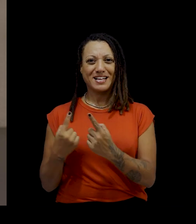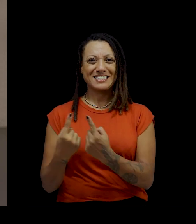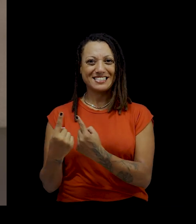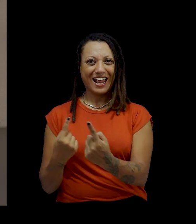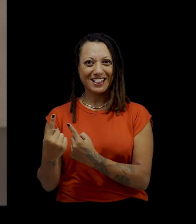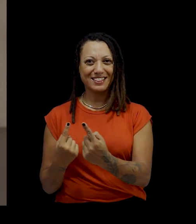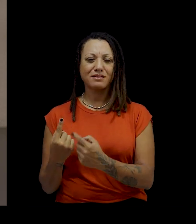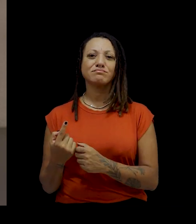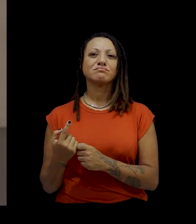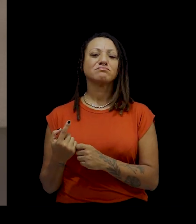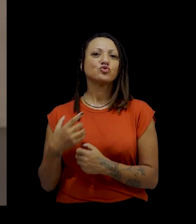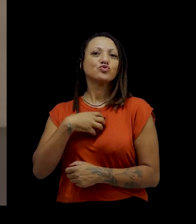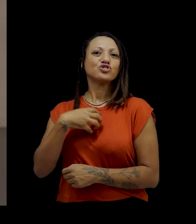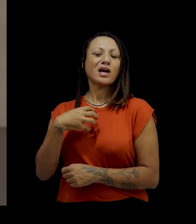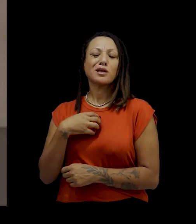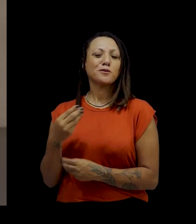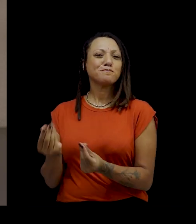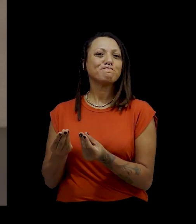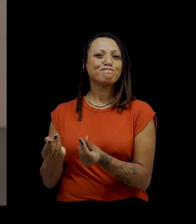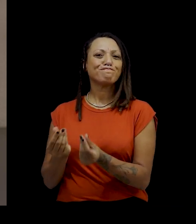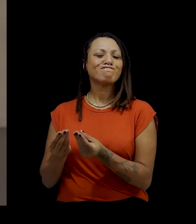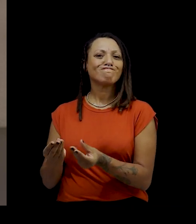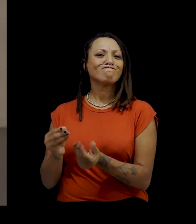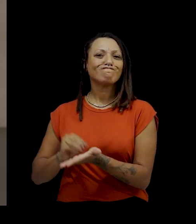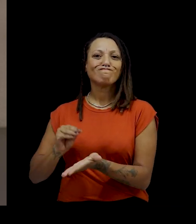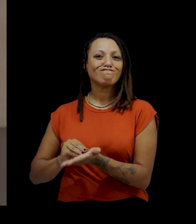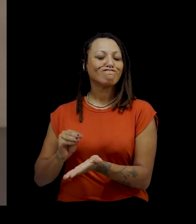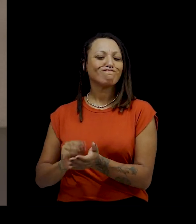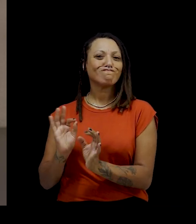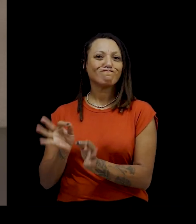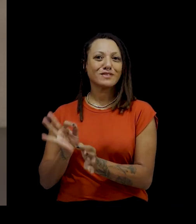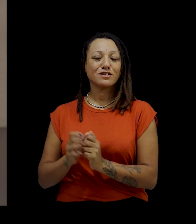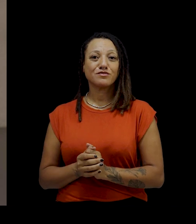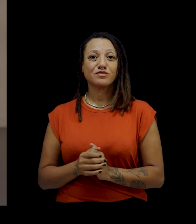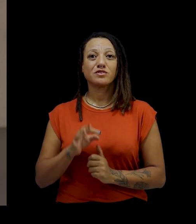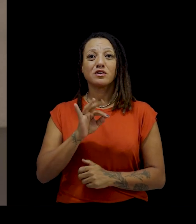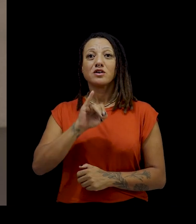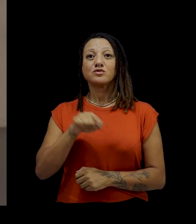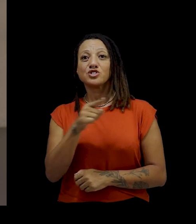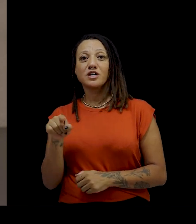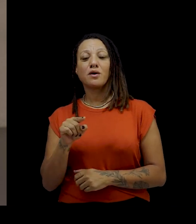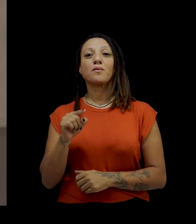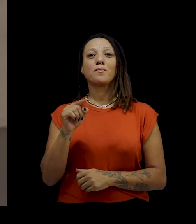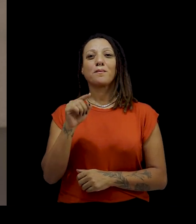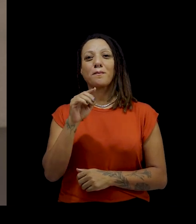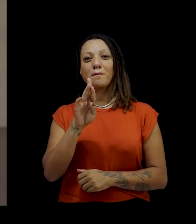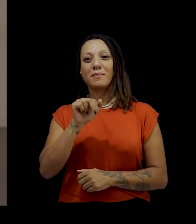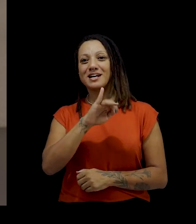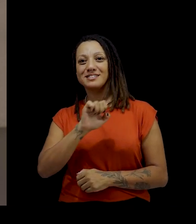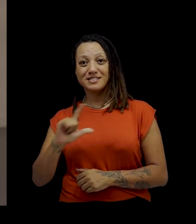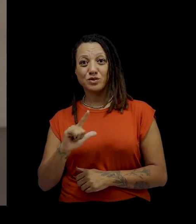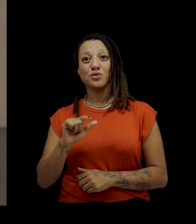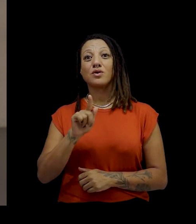estrada, numa situação ultra precária, e aí o Tião Brasil Grande, né,